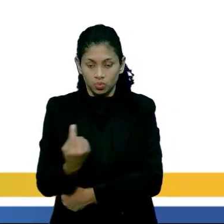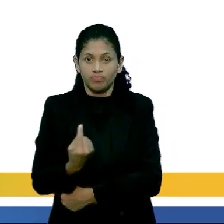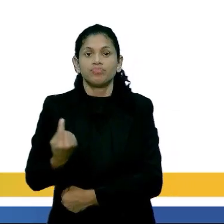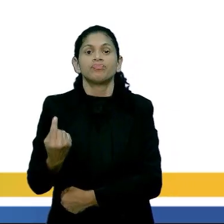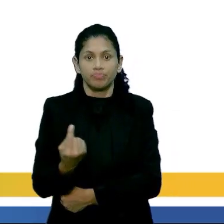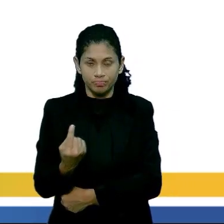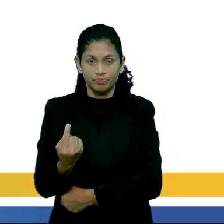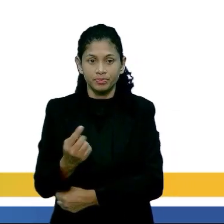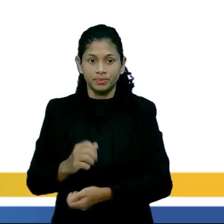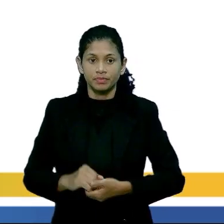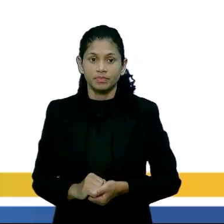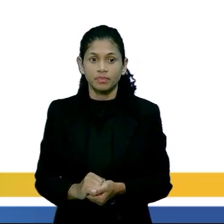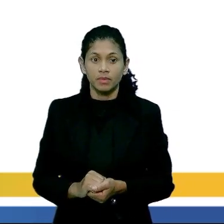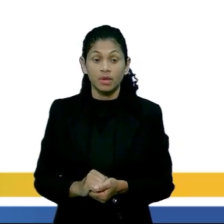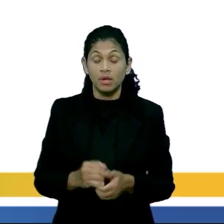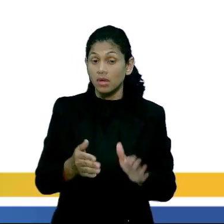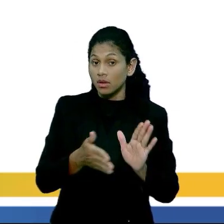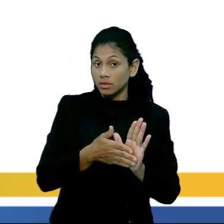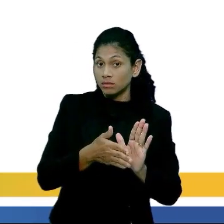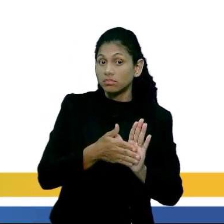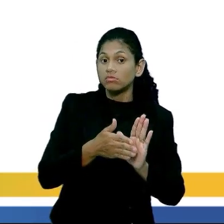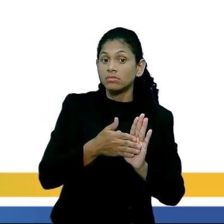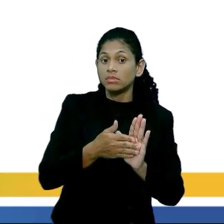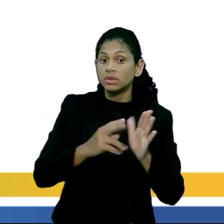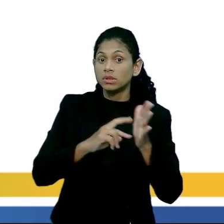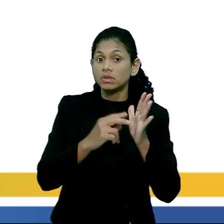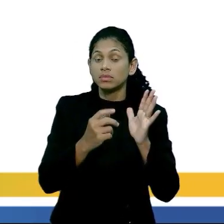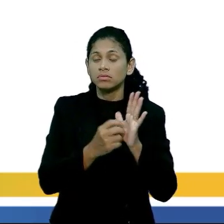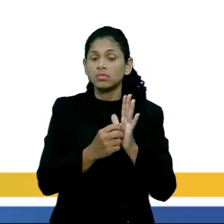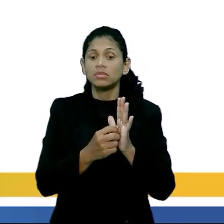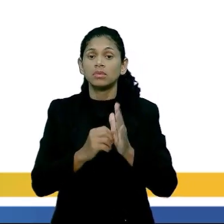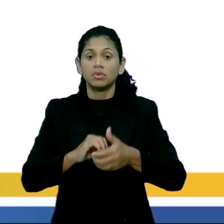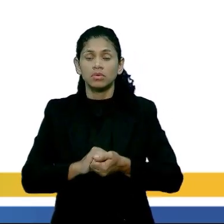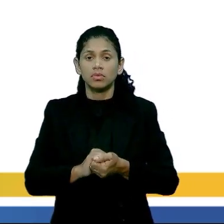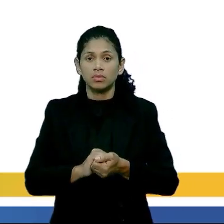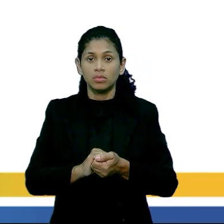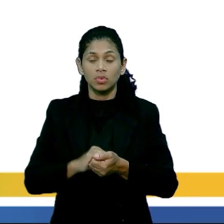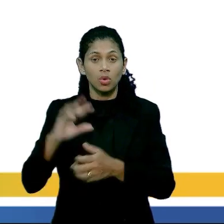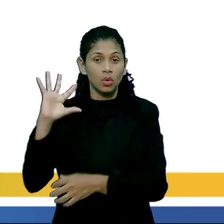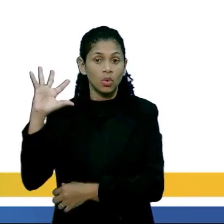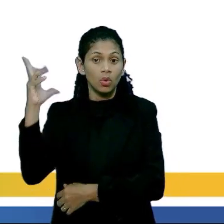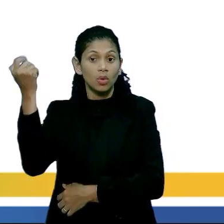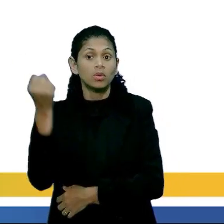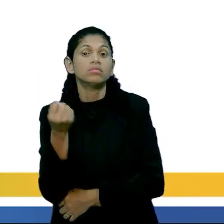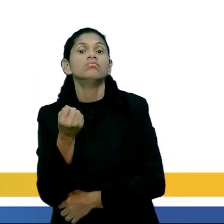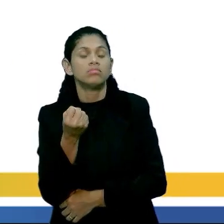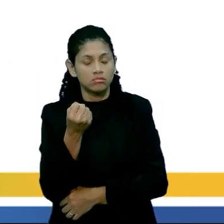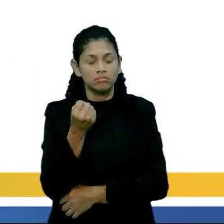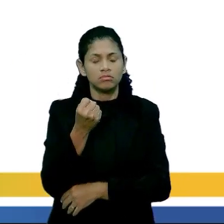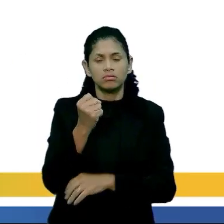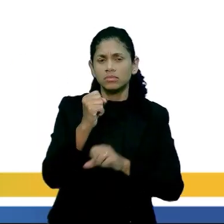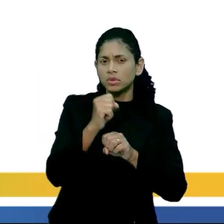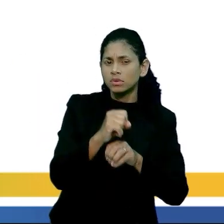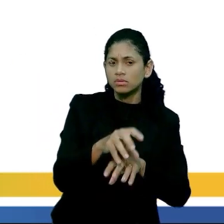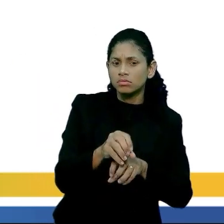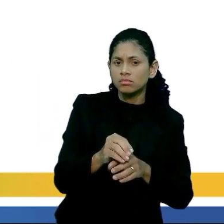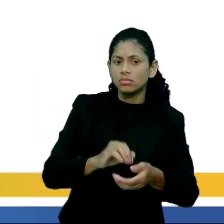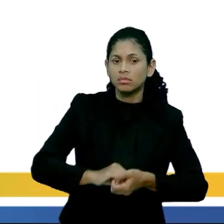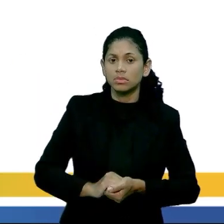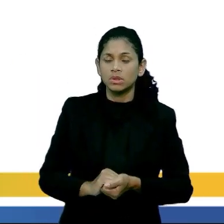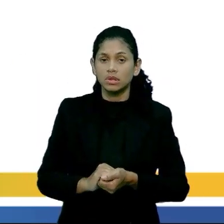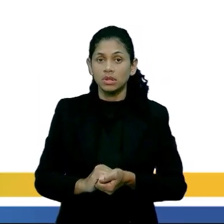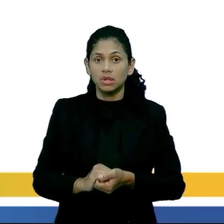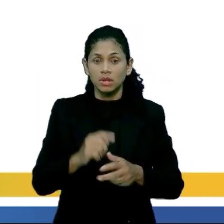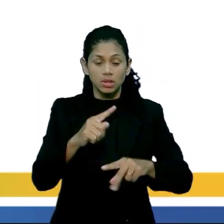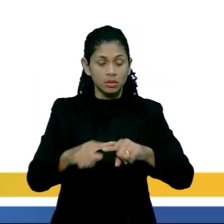seguida. Define-se individualidade biológica, o fenômeno que explica a variabilidade entre elementos da mesma espécie,